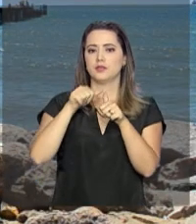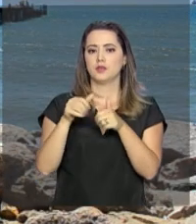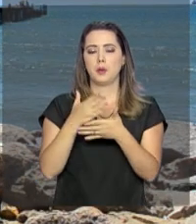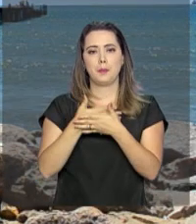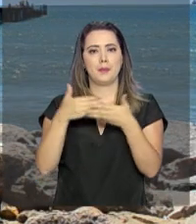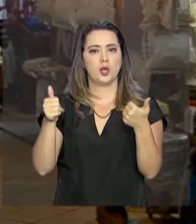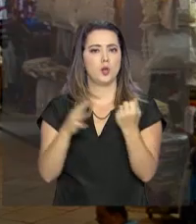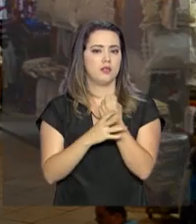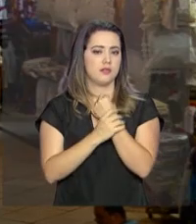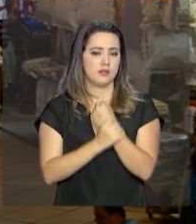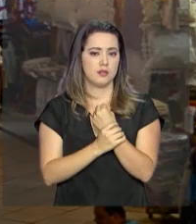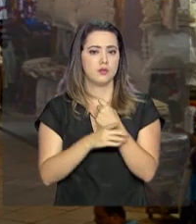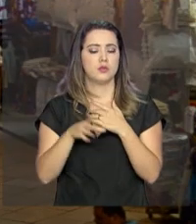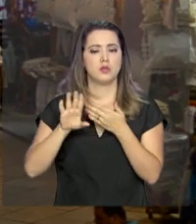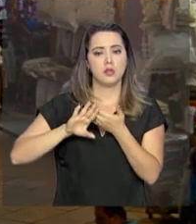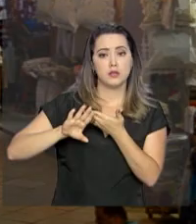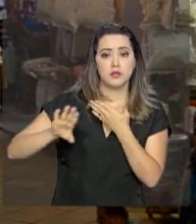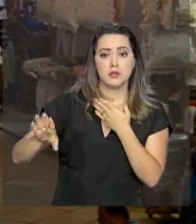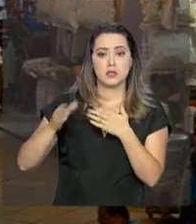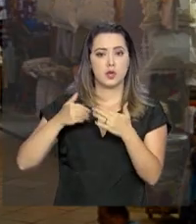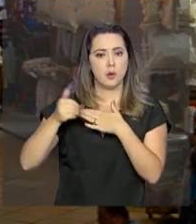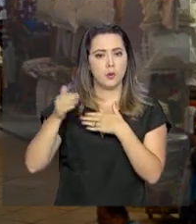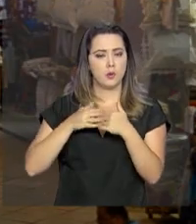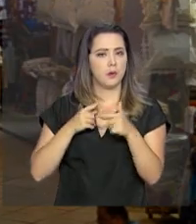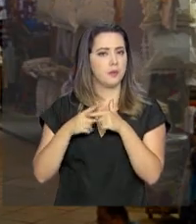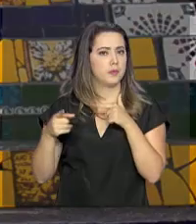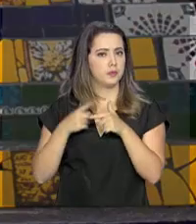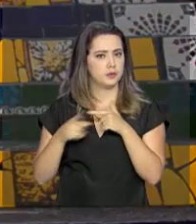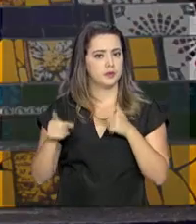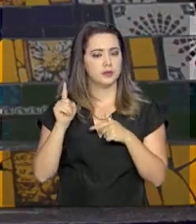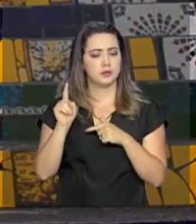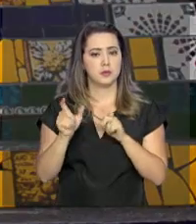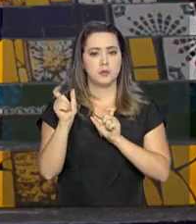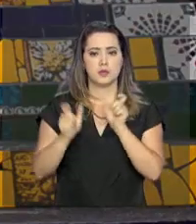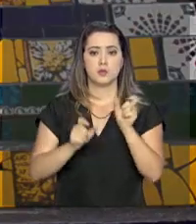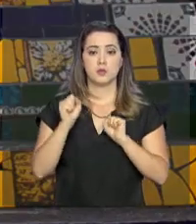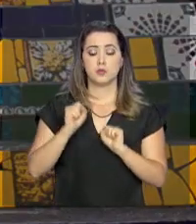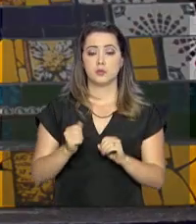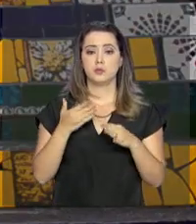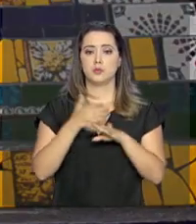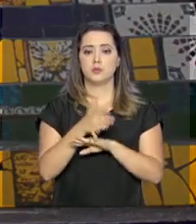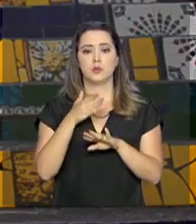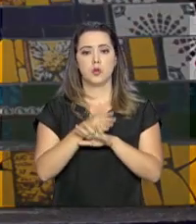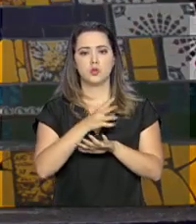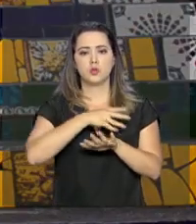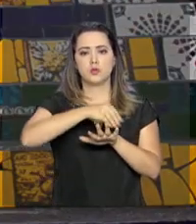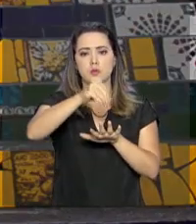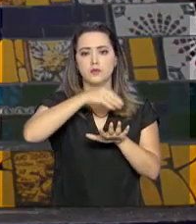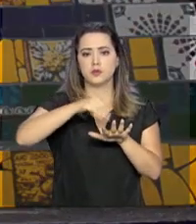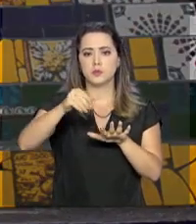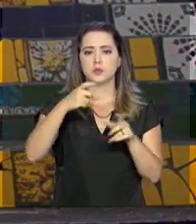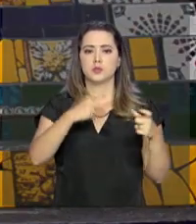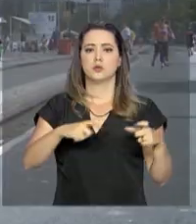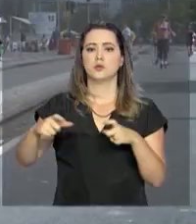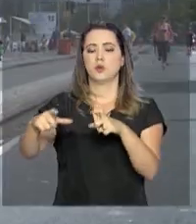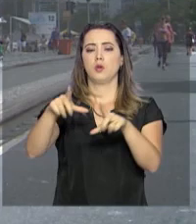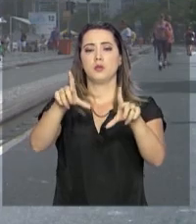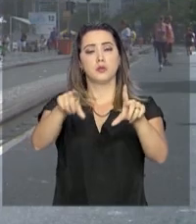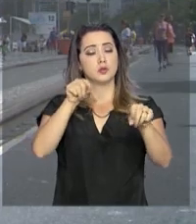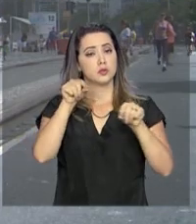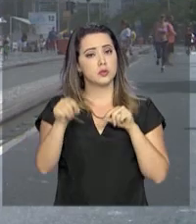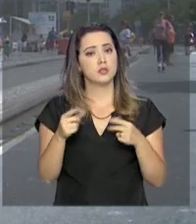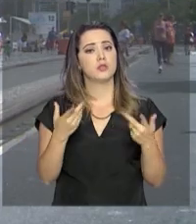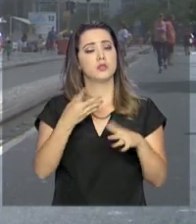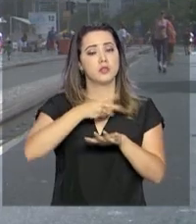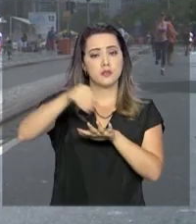mais segura e afastar qualquer dor de cabeça o viajante pode se informar sobre o destino escolhido as